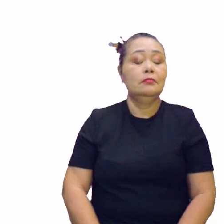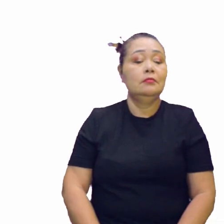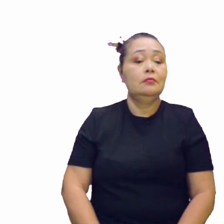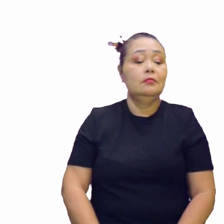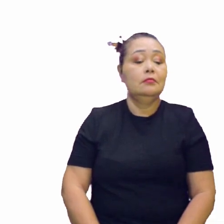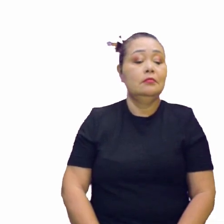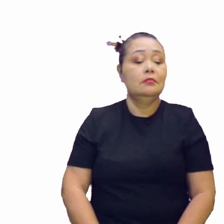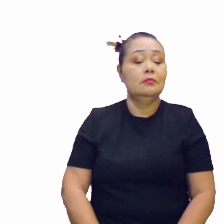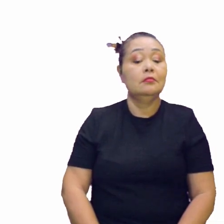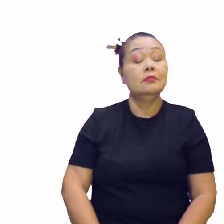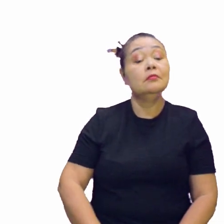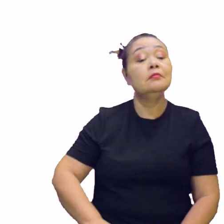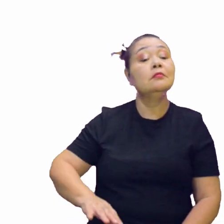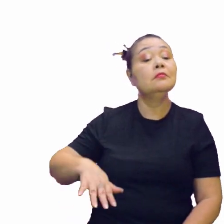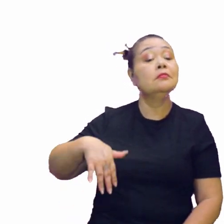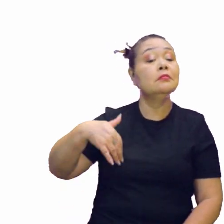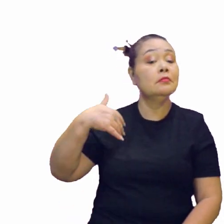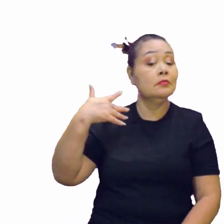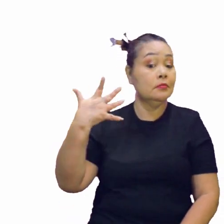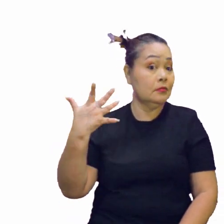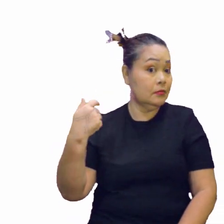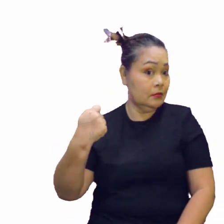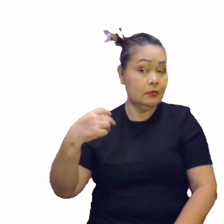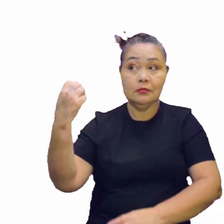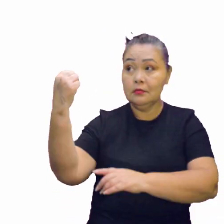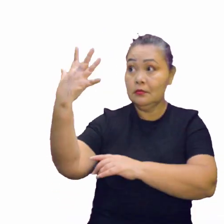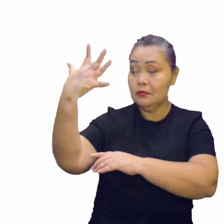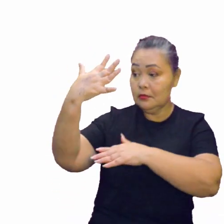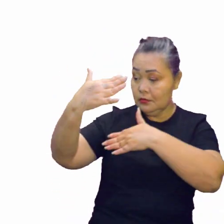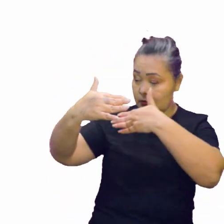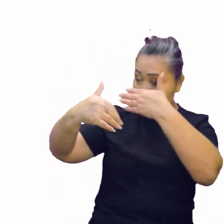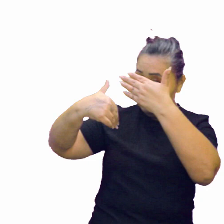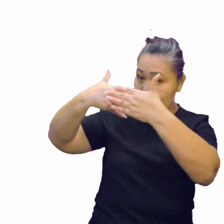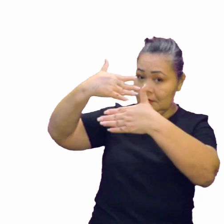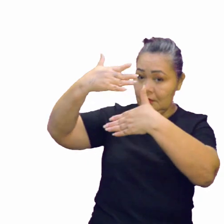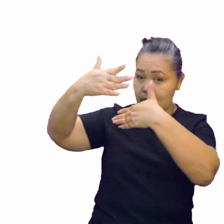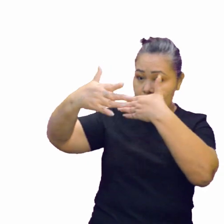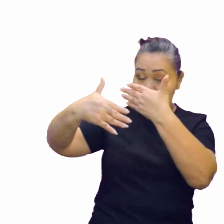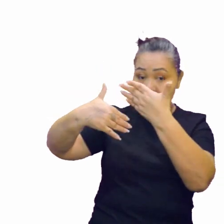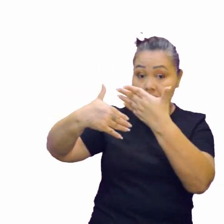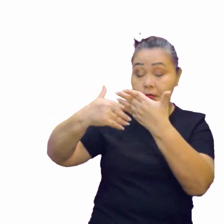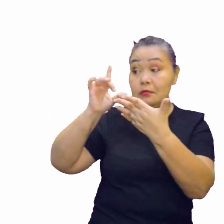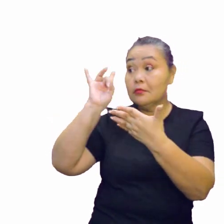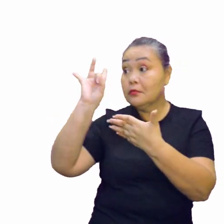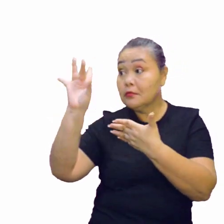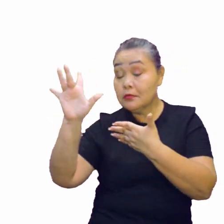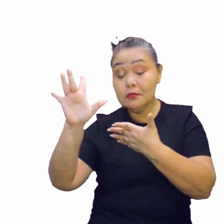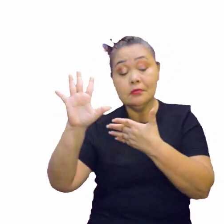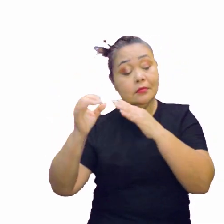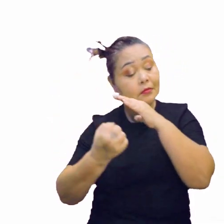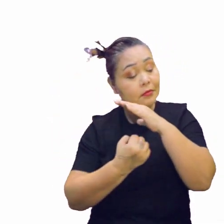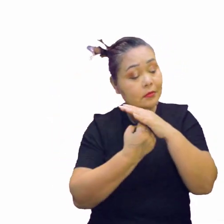A luz necessária para o desenvolvimento e produção de cada planta,